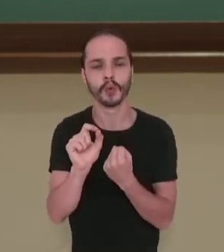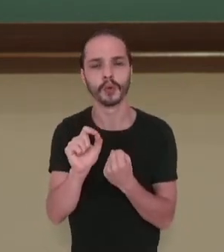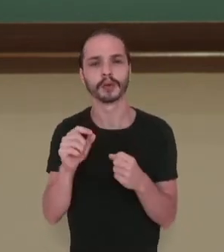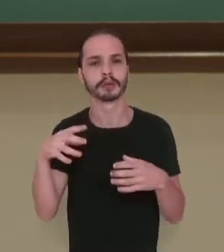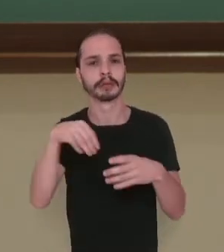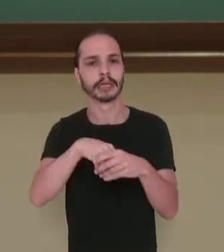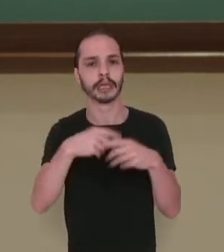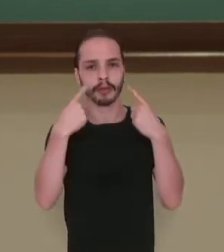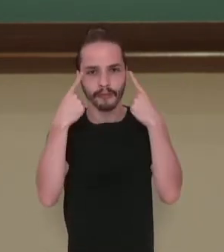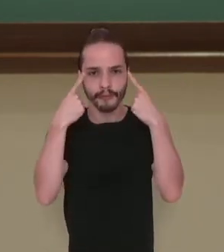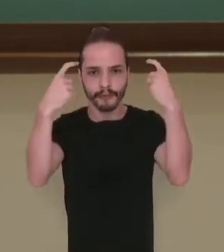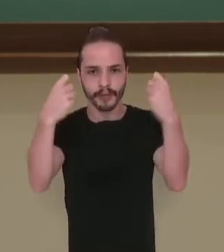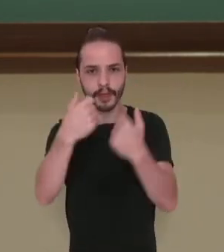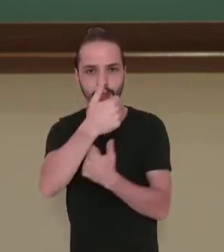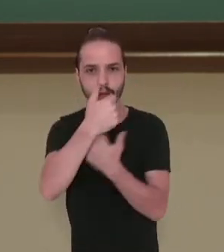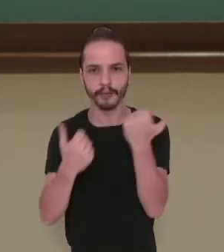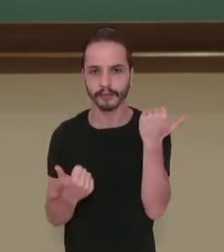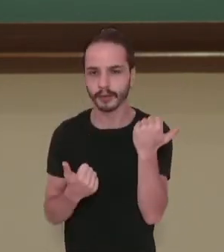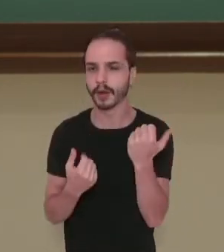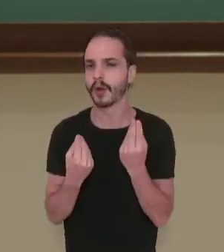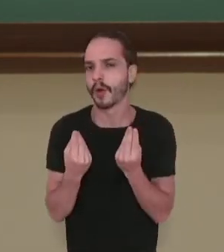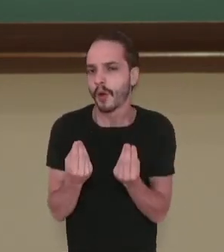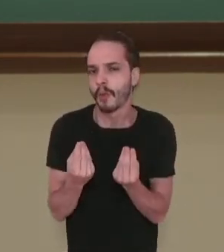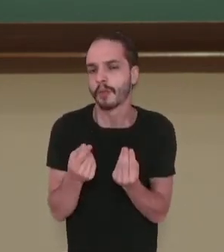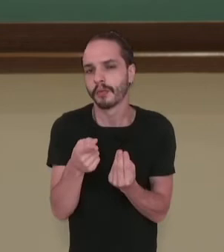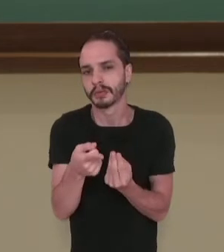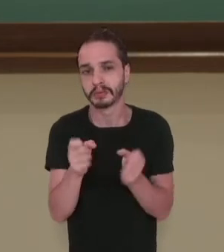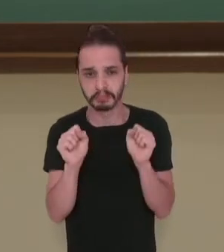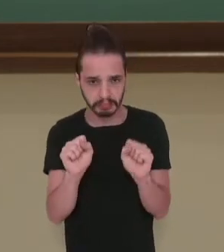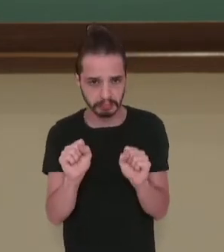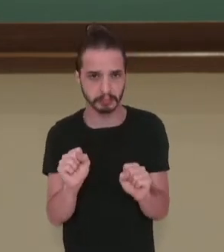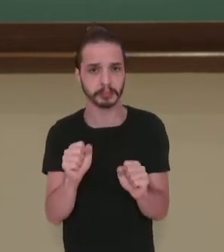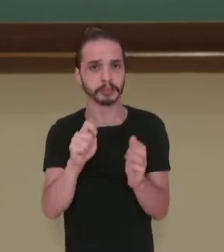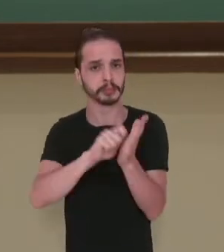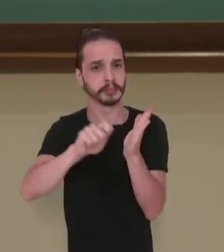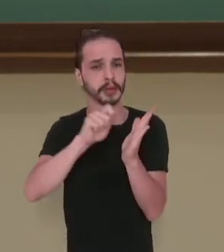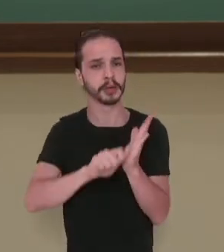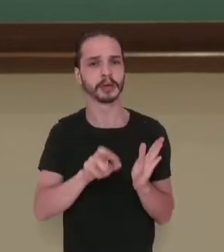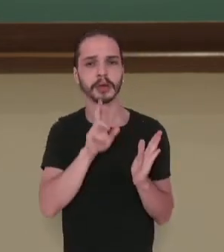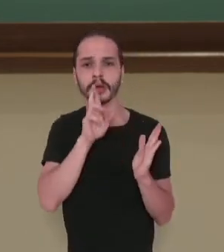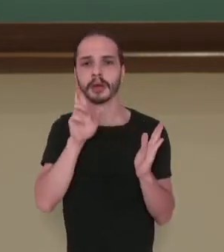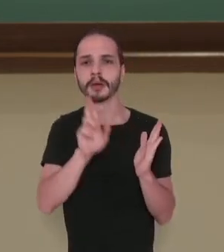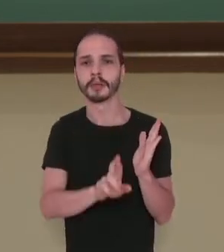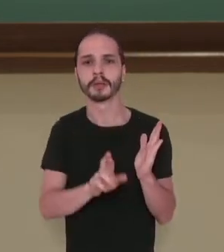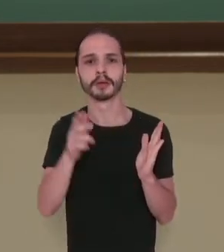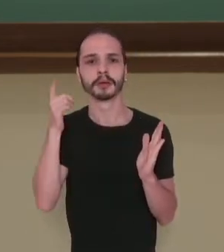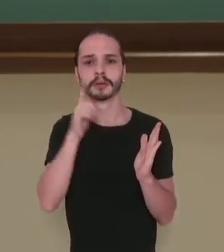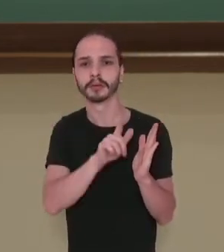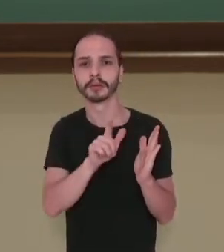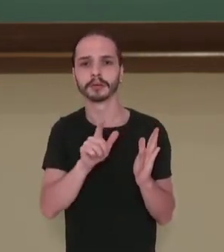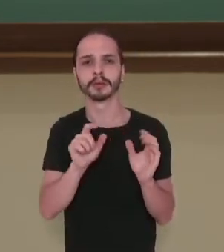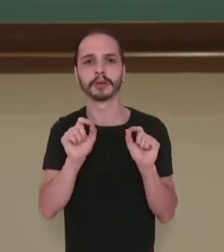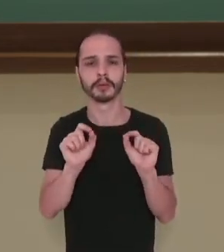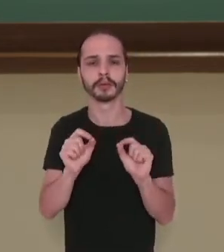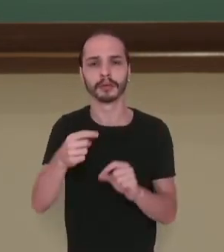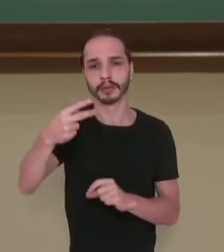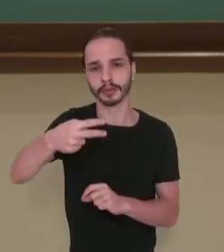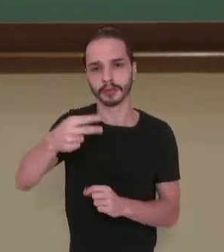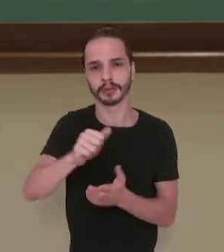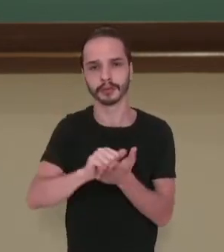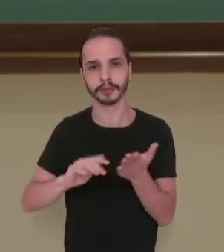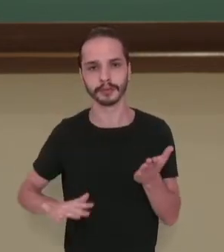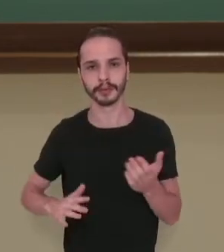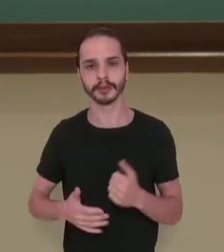Né? A partir desse fragmento, como que vocês conseguem elaborar aí uma resposta para dar conta de responder a nossa segunda atividade?